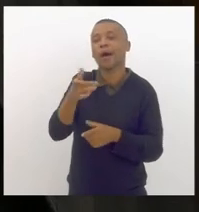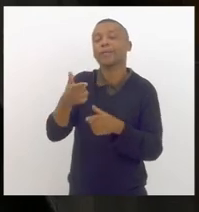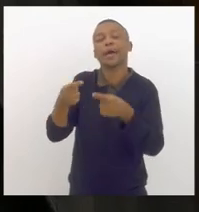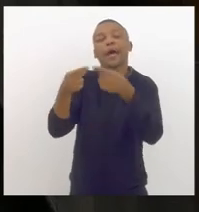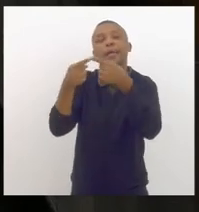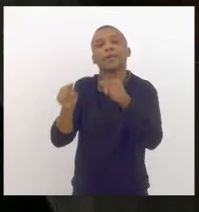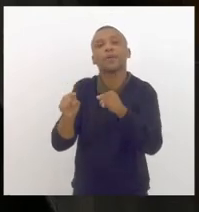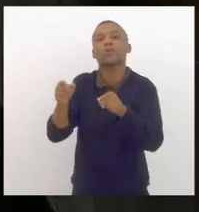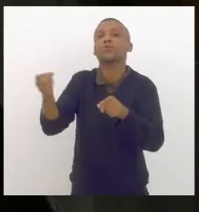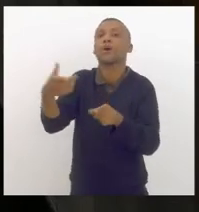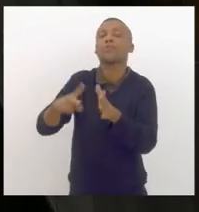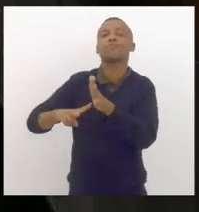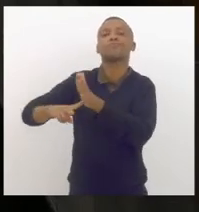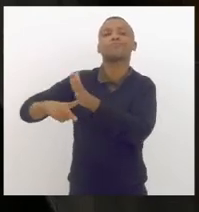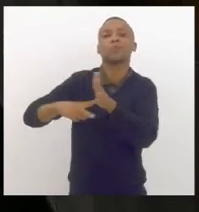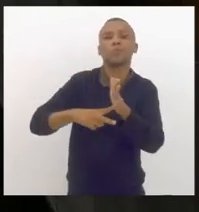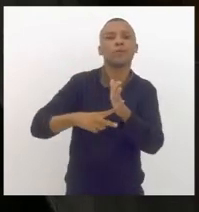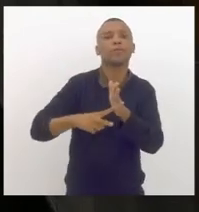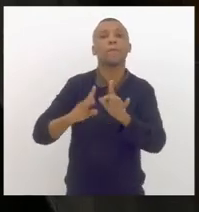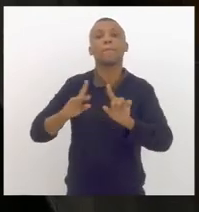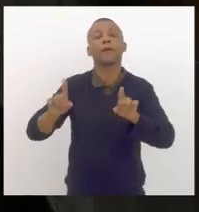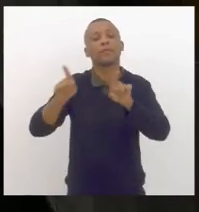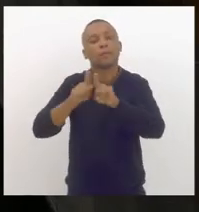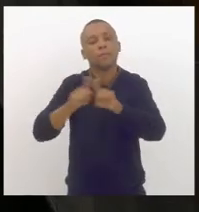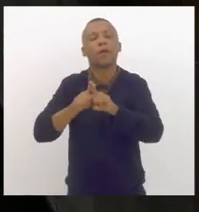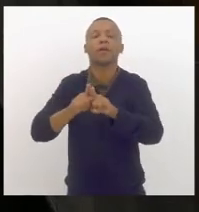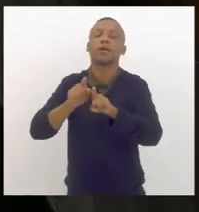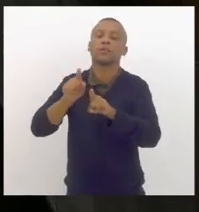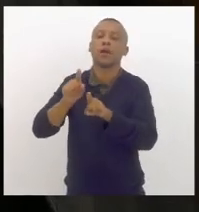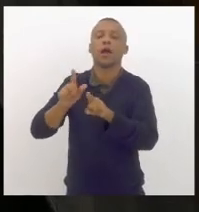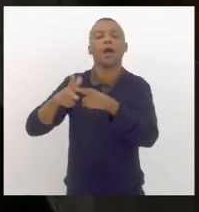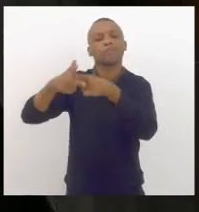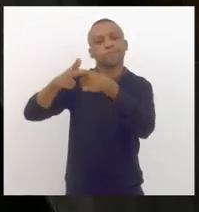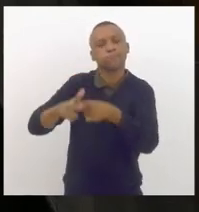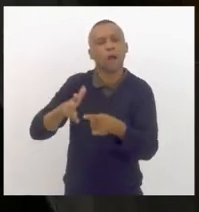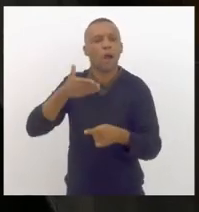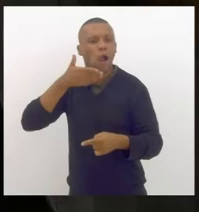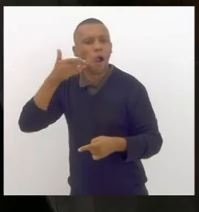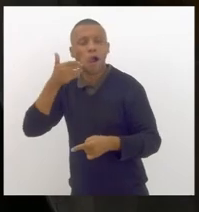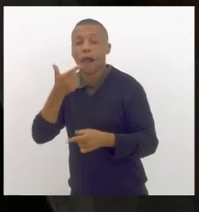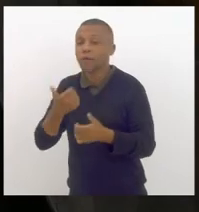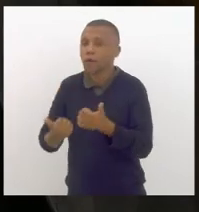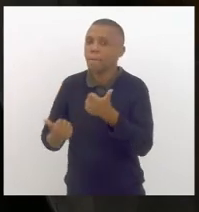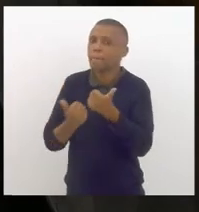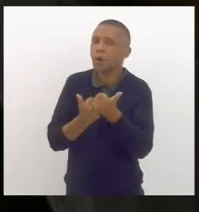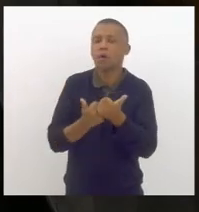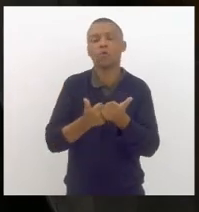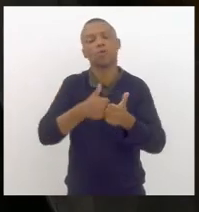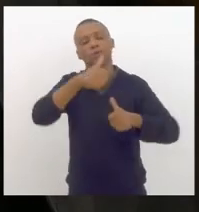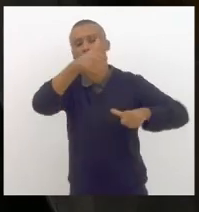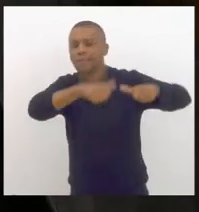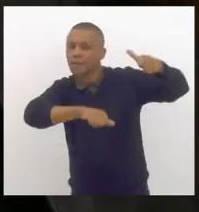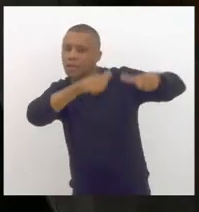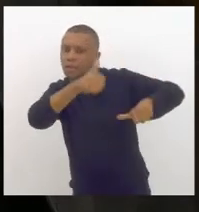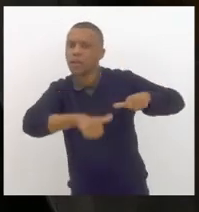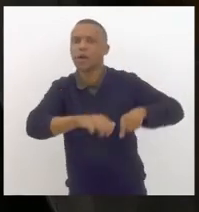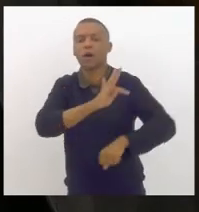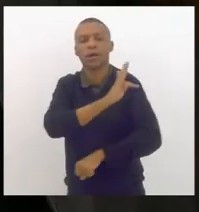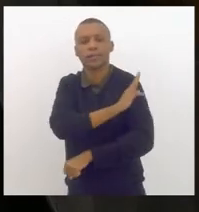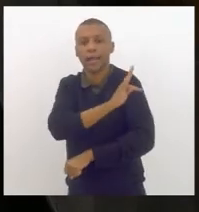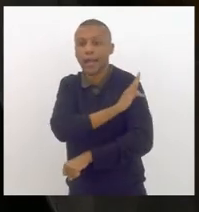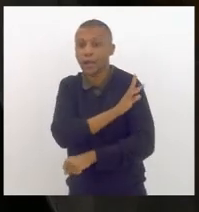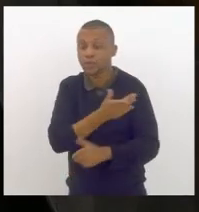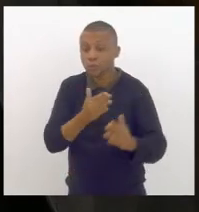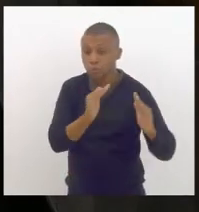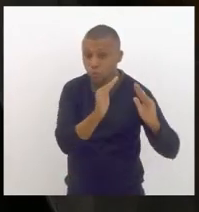também do aperfeiçoamento, do ajuste técnico, do assessoramento técnico às habitações onde já moram as